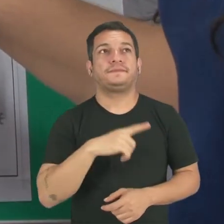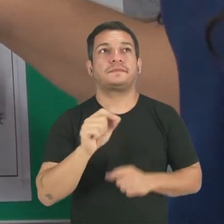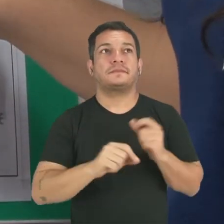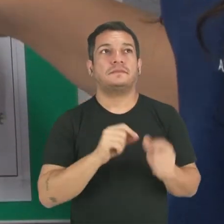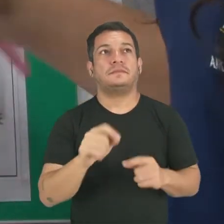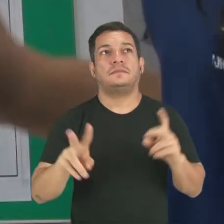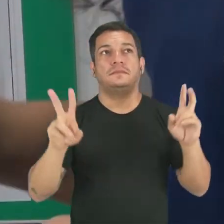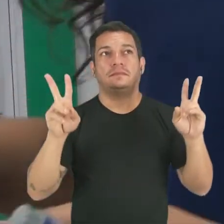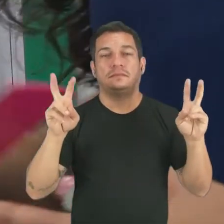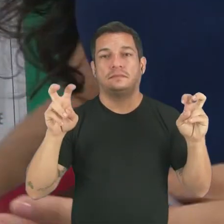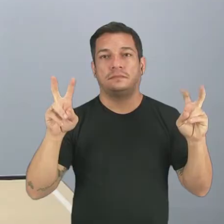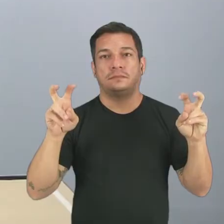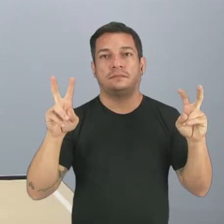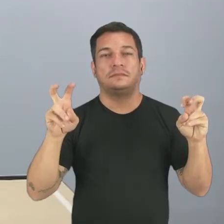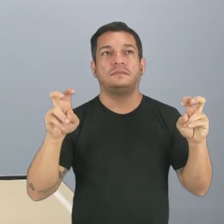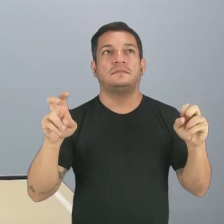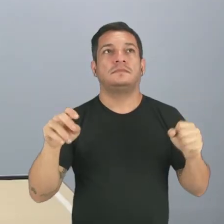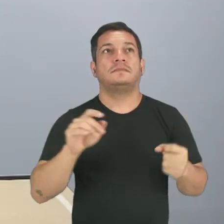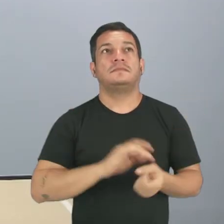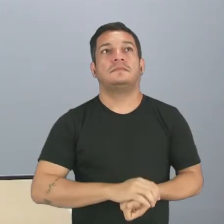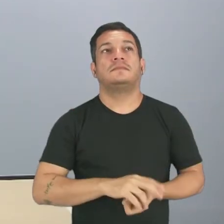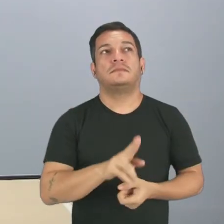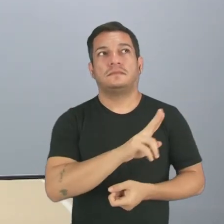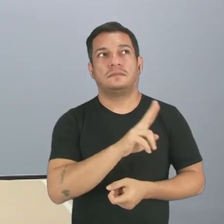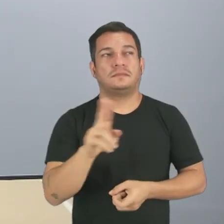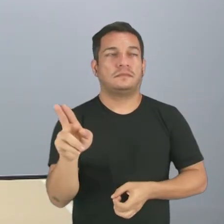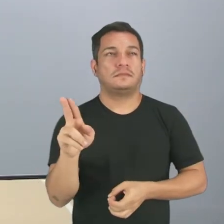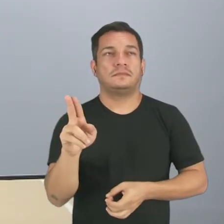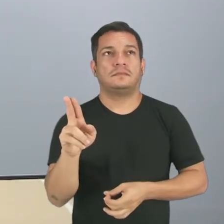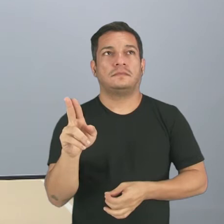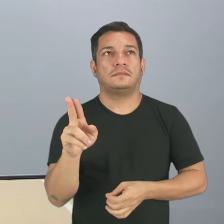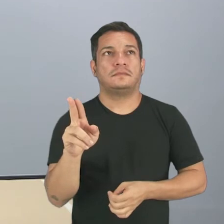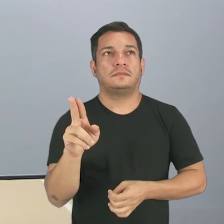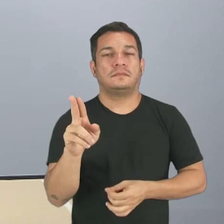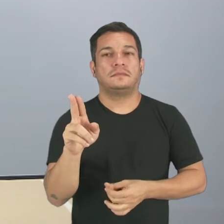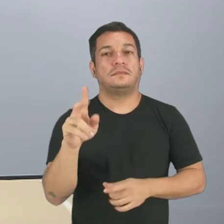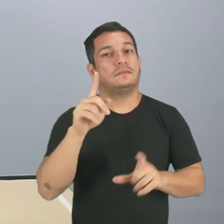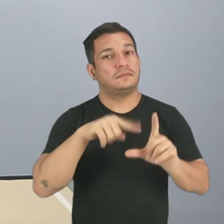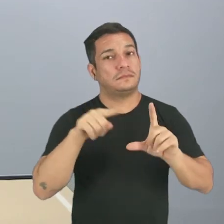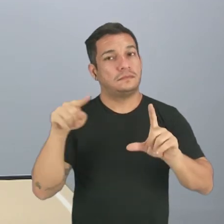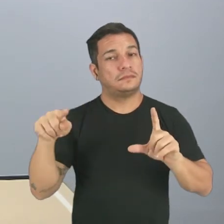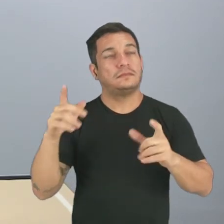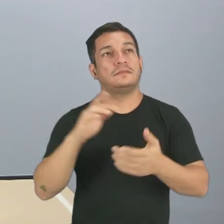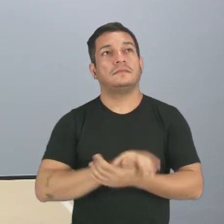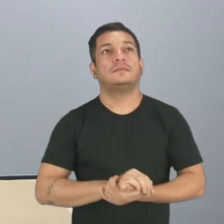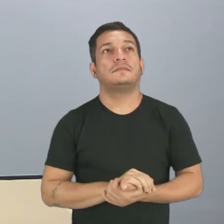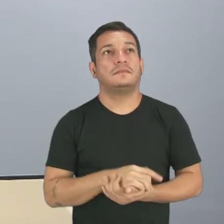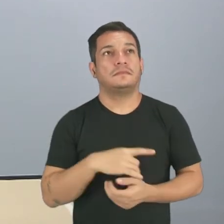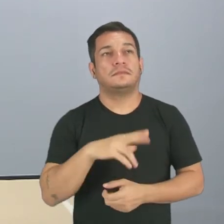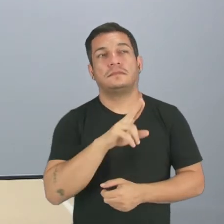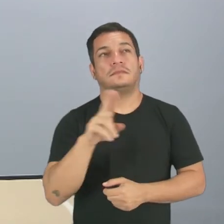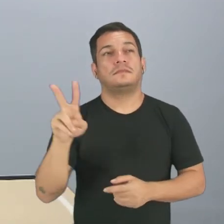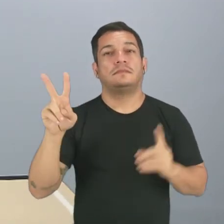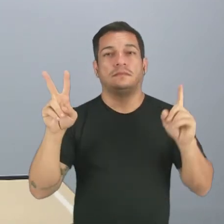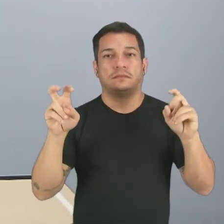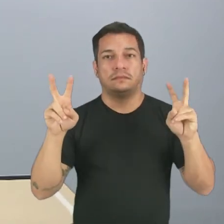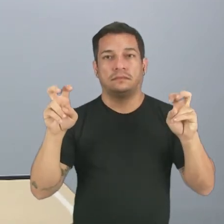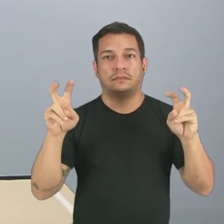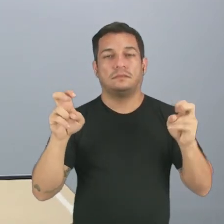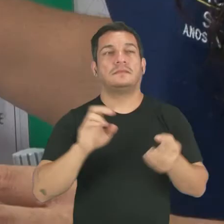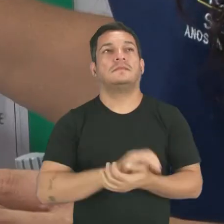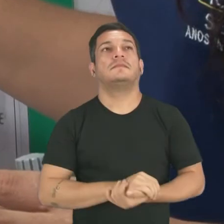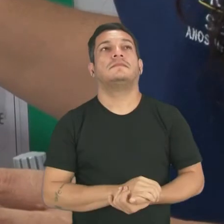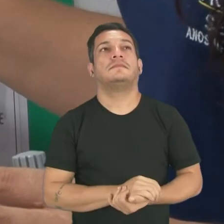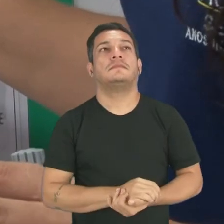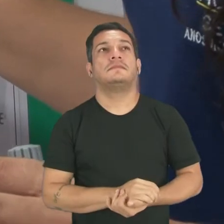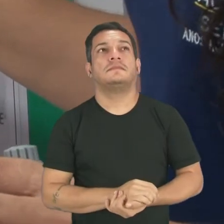o título dela, ou seja, o nome no nosso gráfico, nós temos o título dele, ou